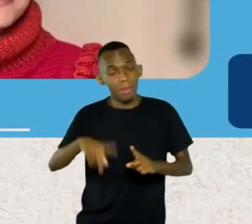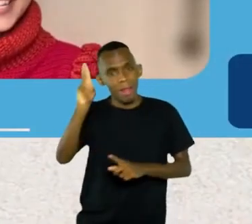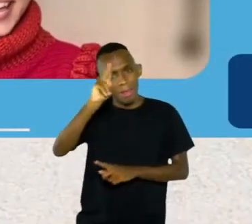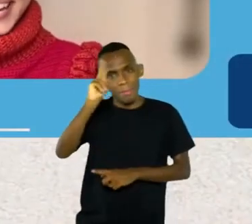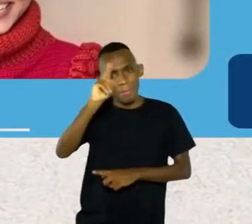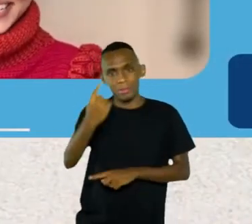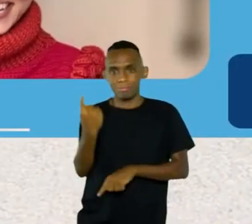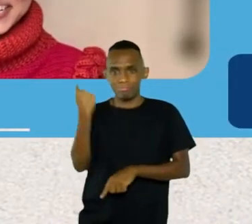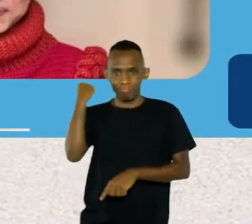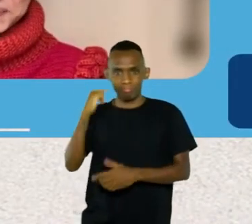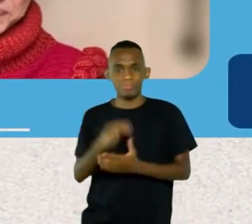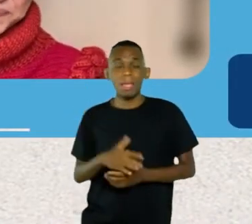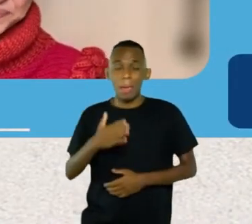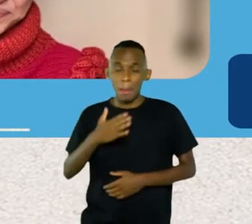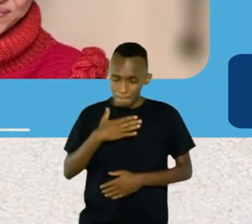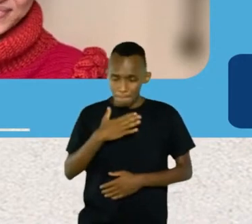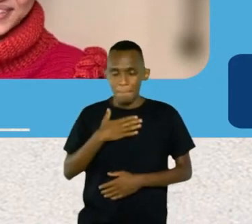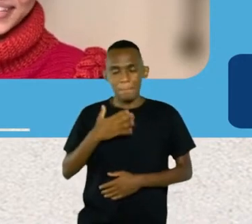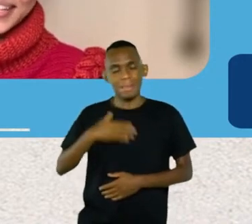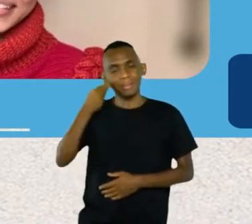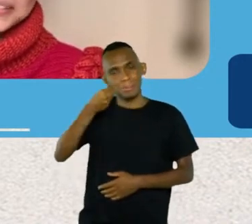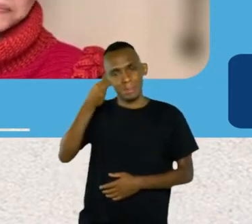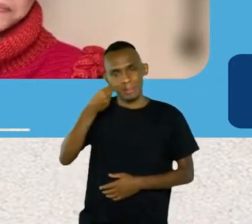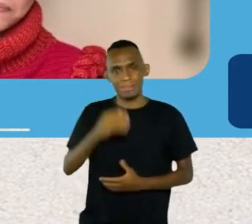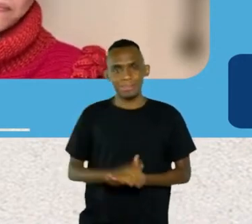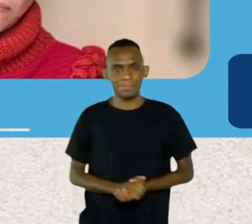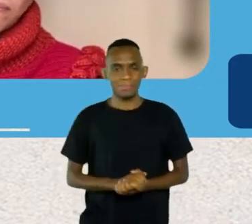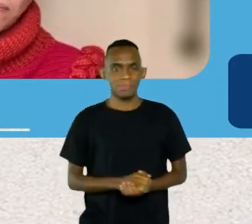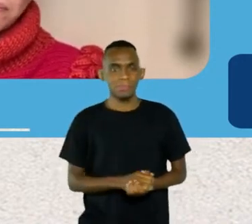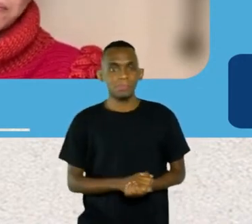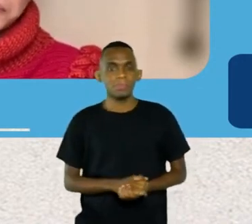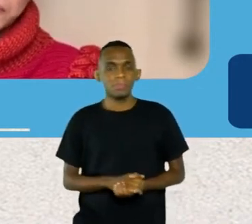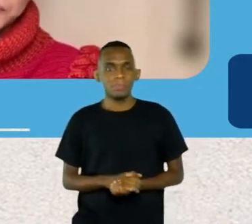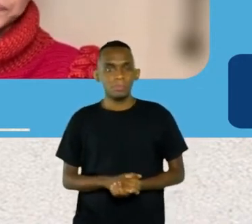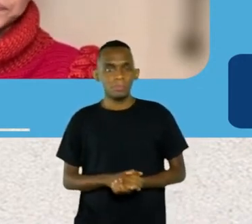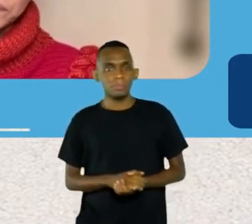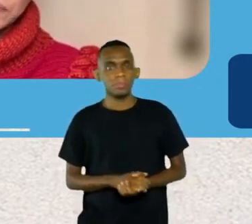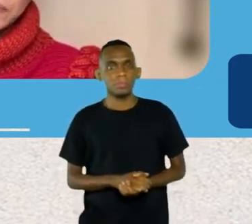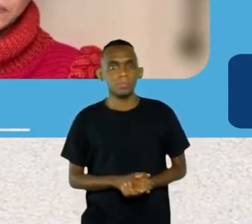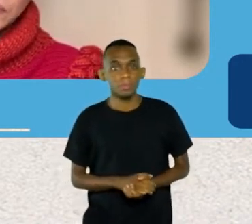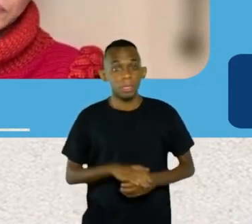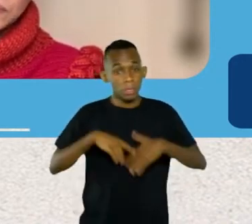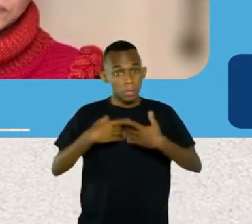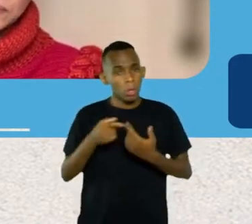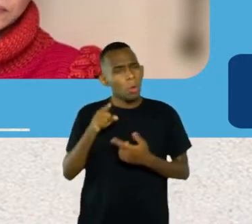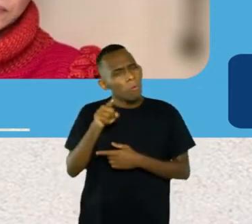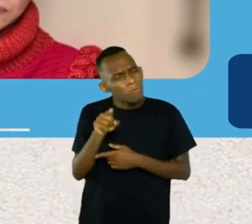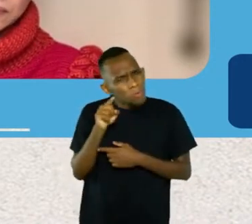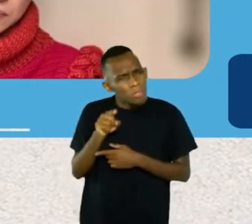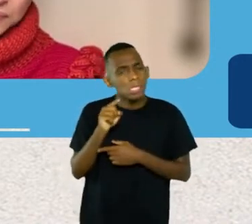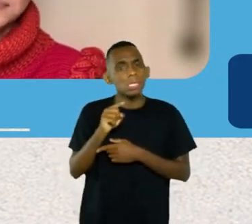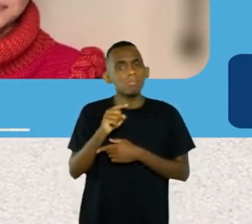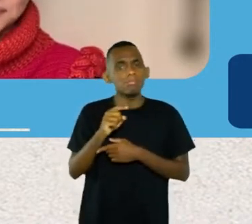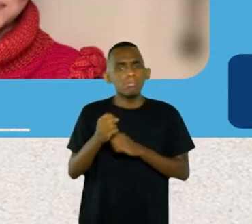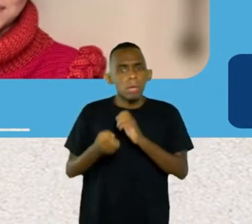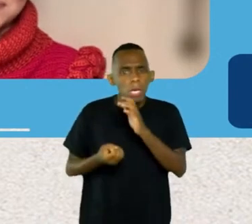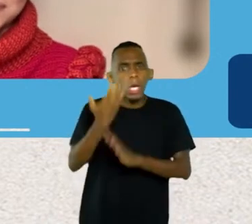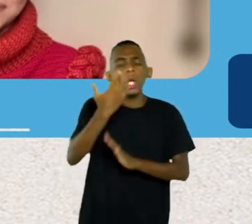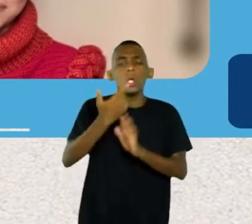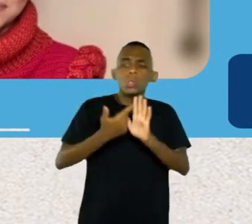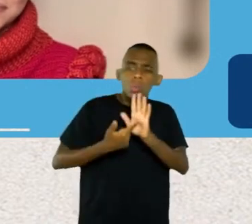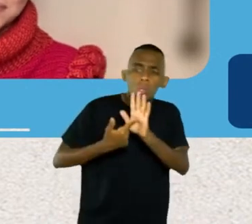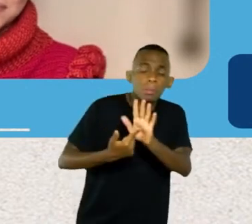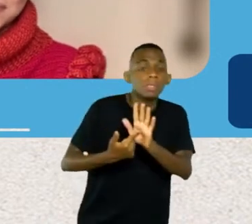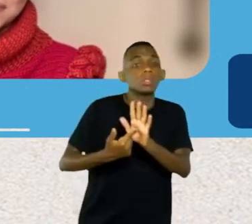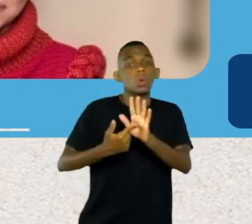Essa é a minha verdade, né? verdade. Ô, Cris, e você lançou um livro infantil